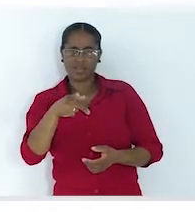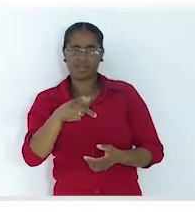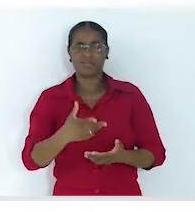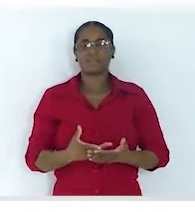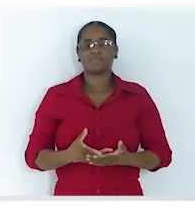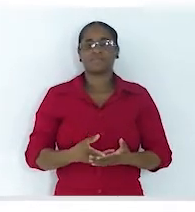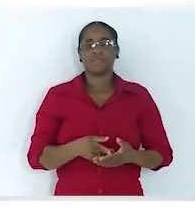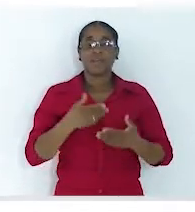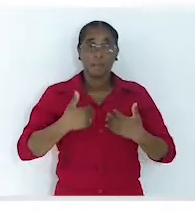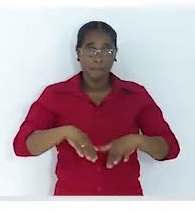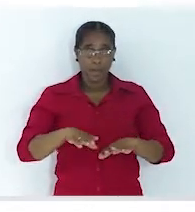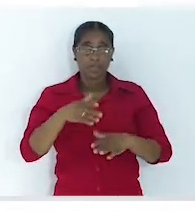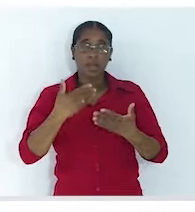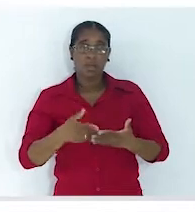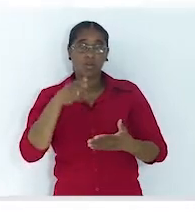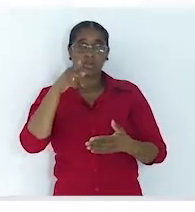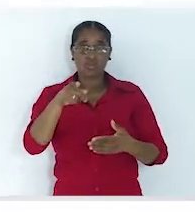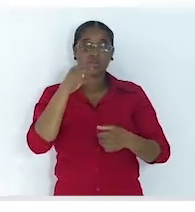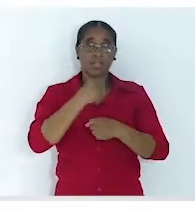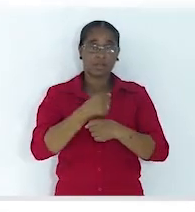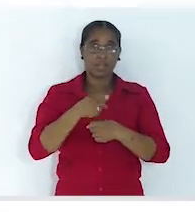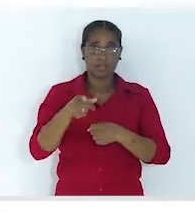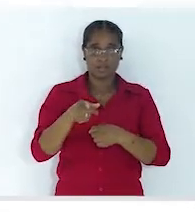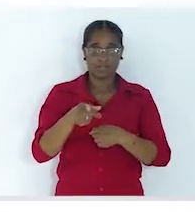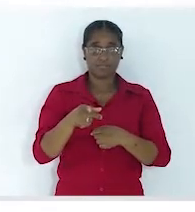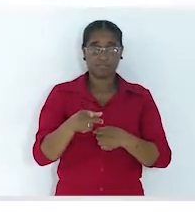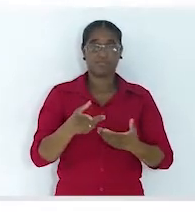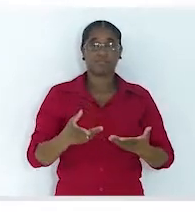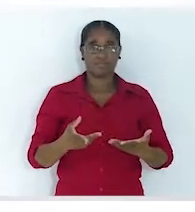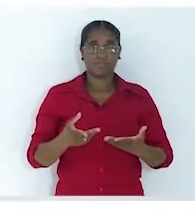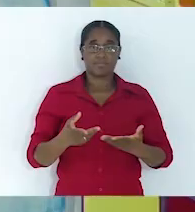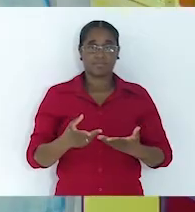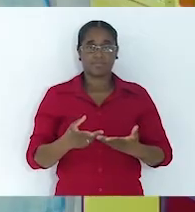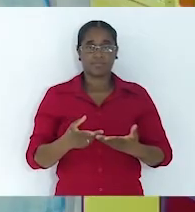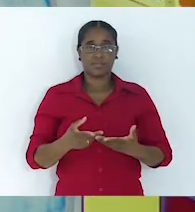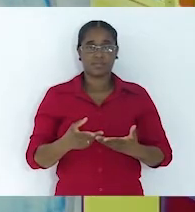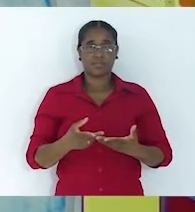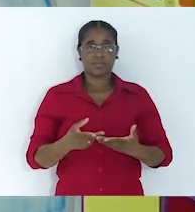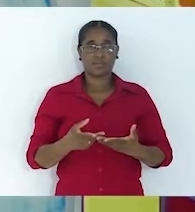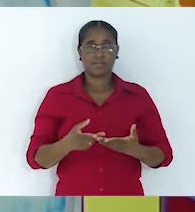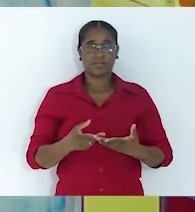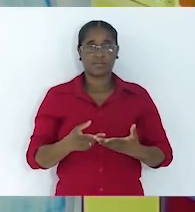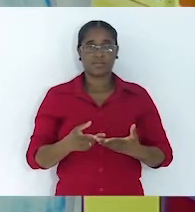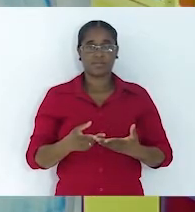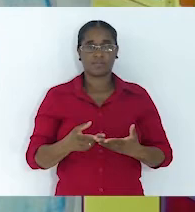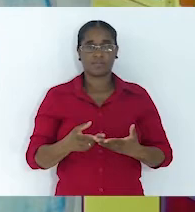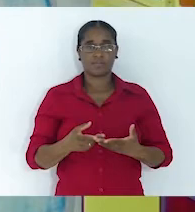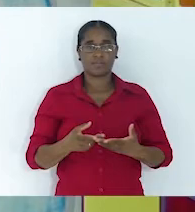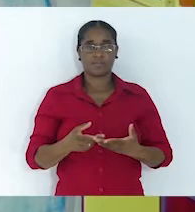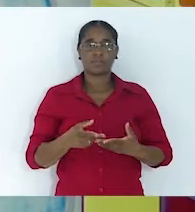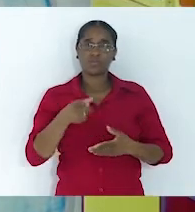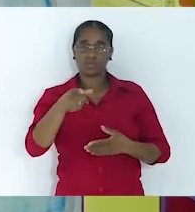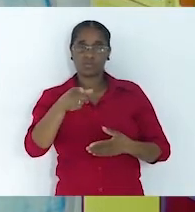Mas agora, tu vais trabalhar essa tarefa, vais fazer essa tarefa na coletânea dos